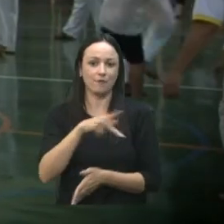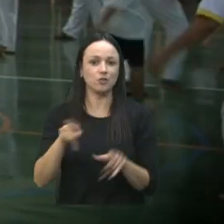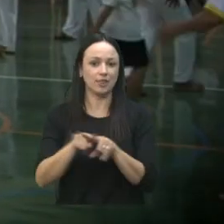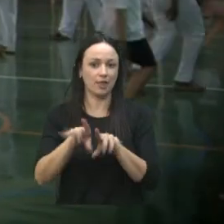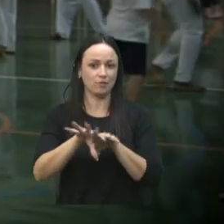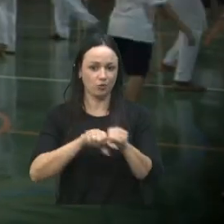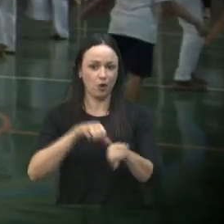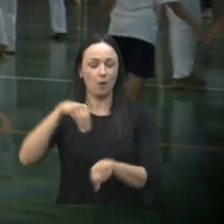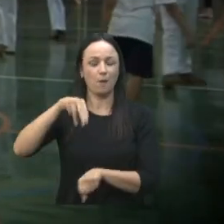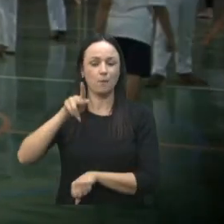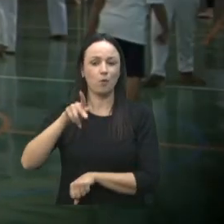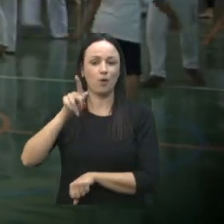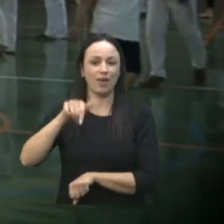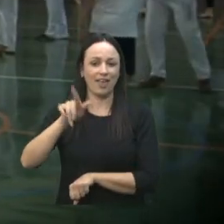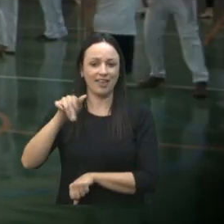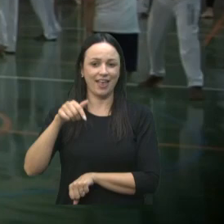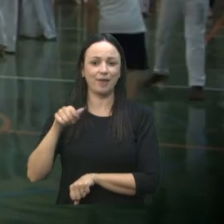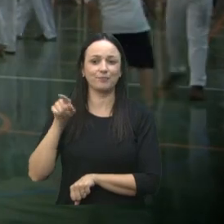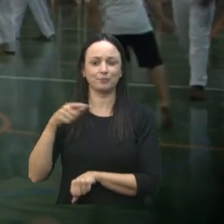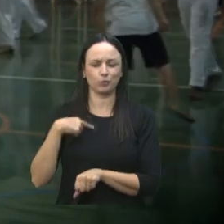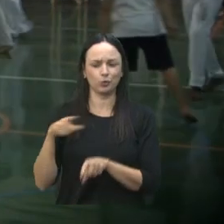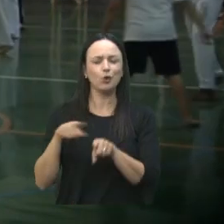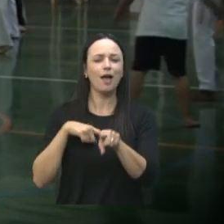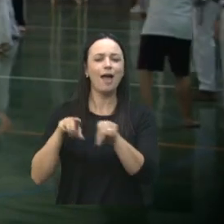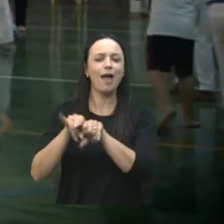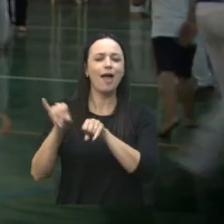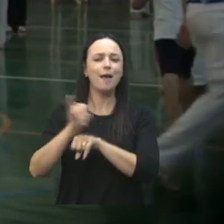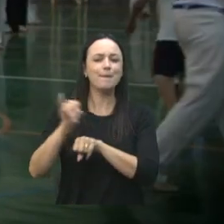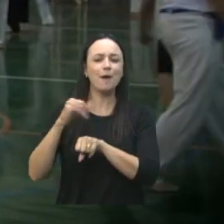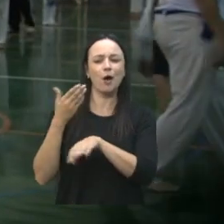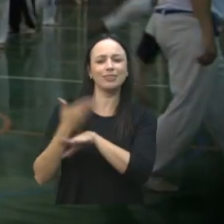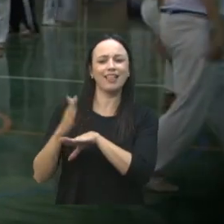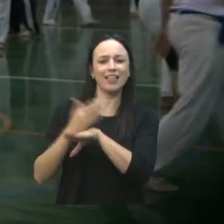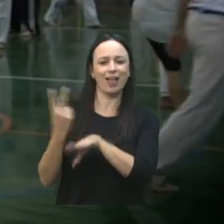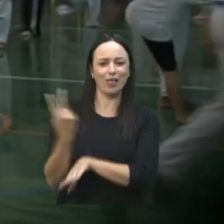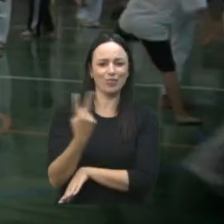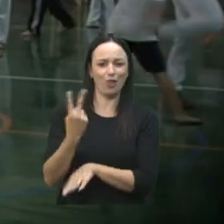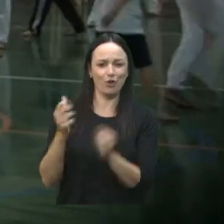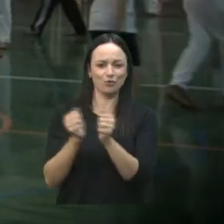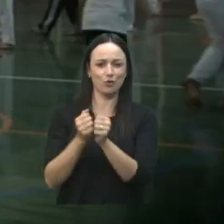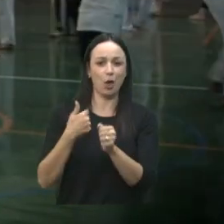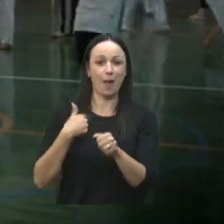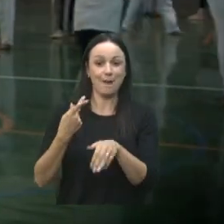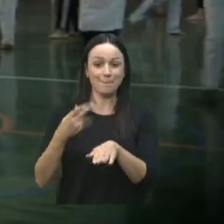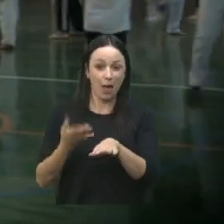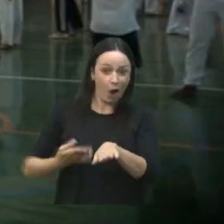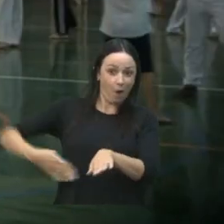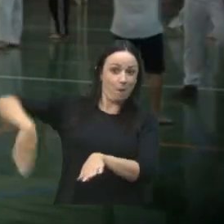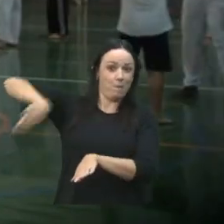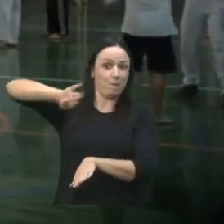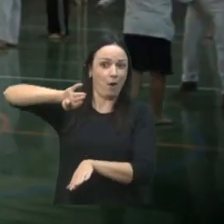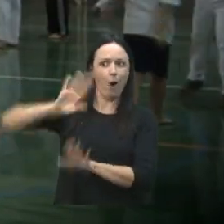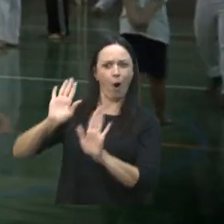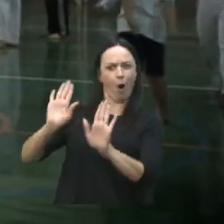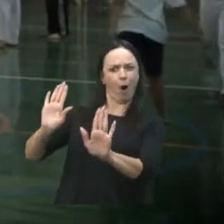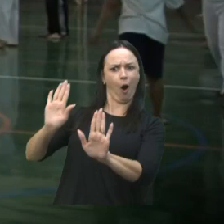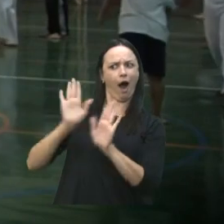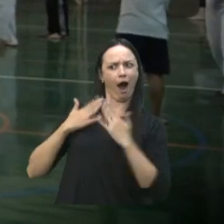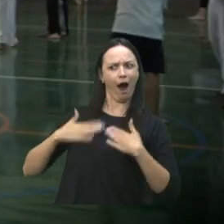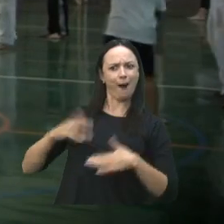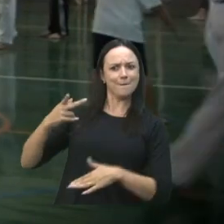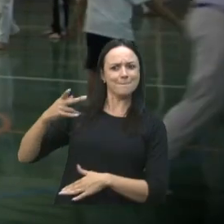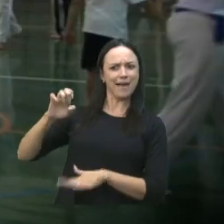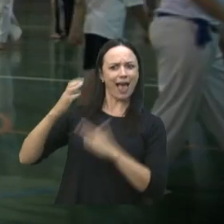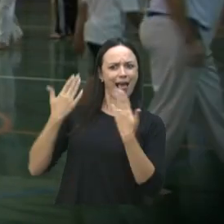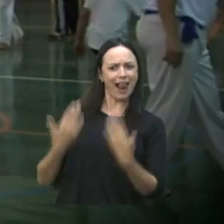da Mukengue. E eu e o Joel somos irmãos de capoeira, nós treinava junto. E eu passei o pé assim, falou, ô pezinho leve, hein? E